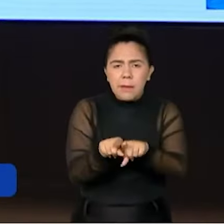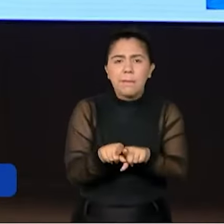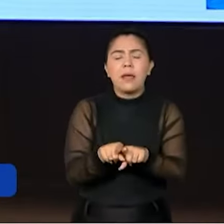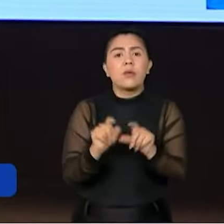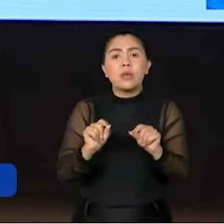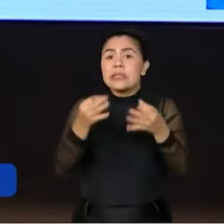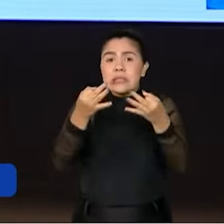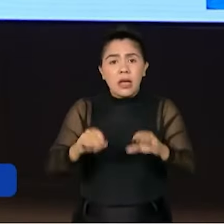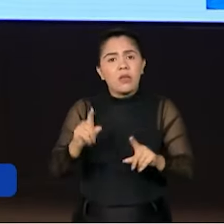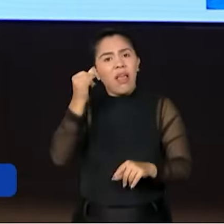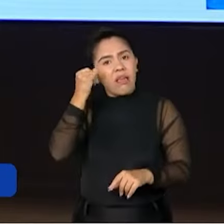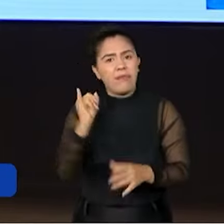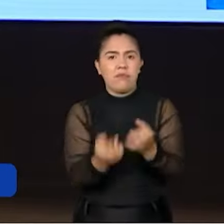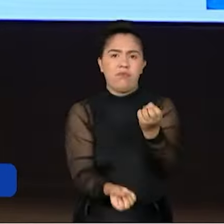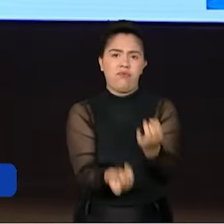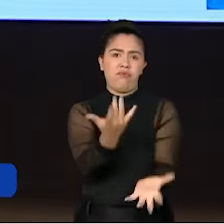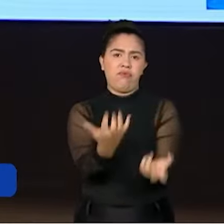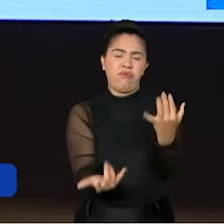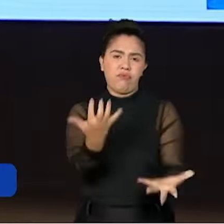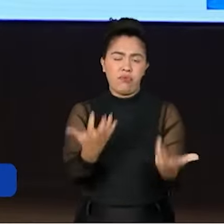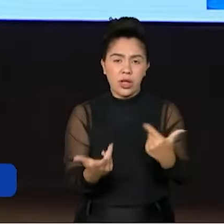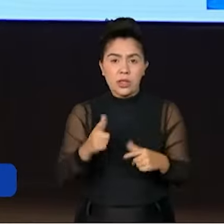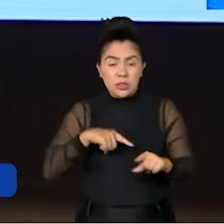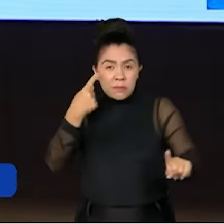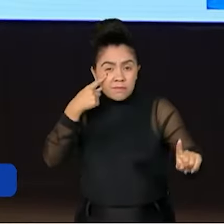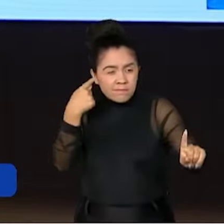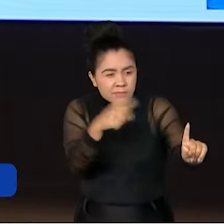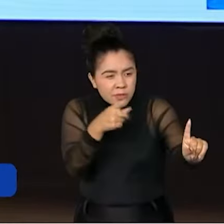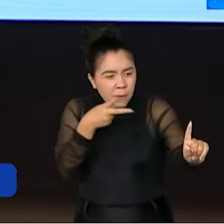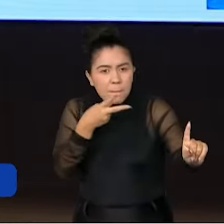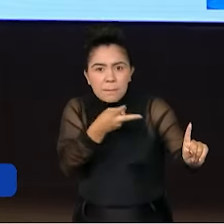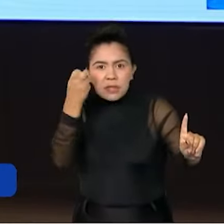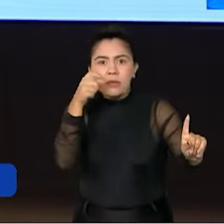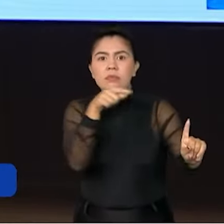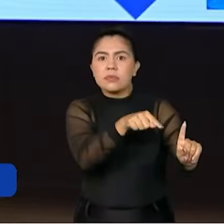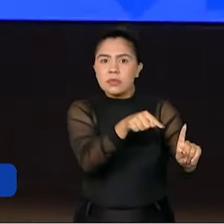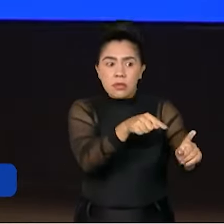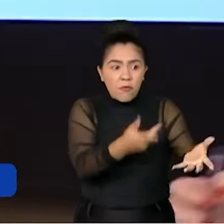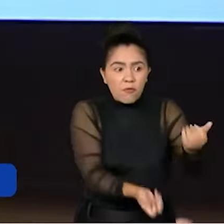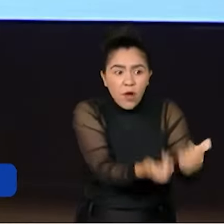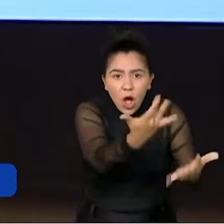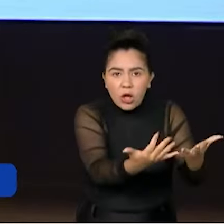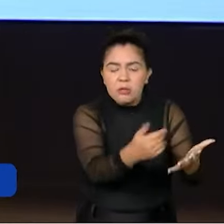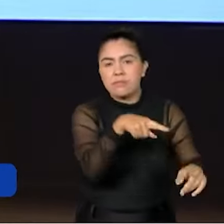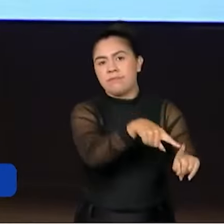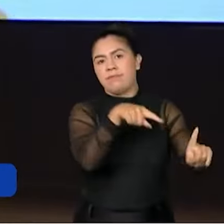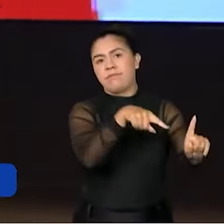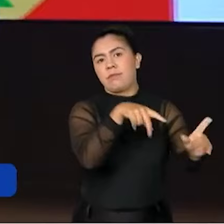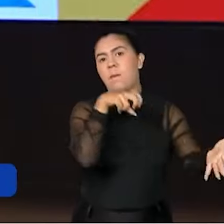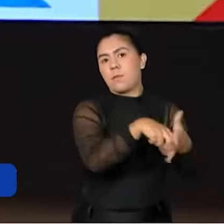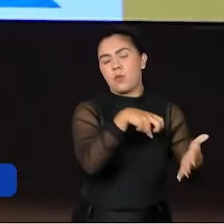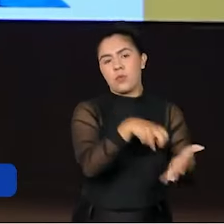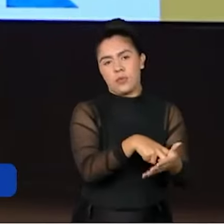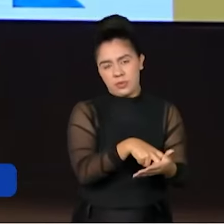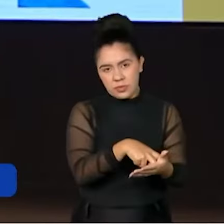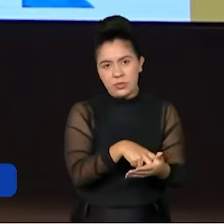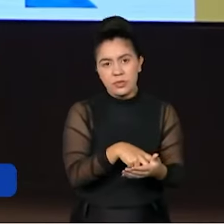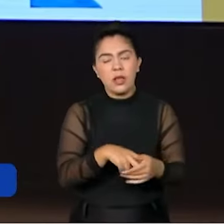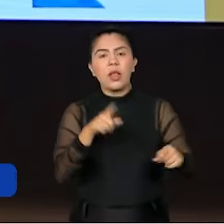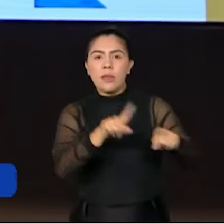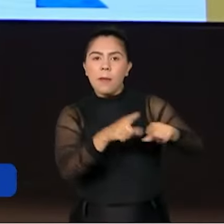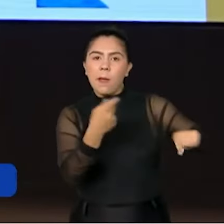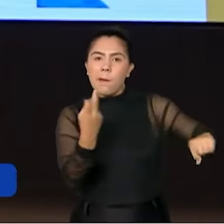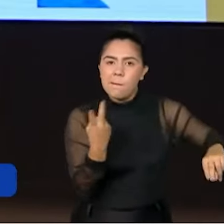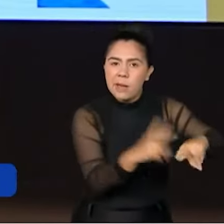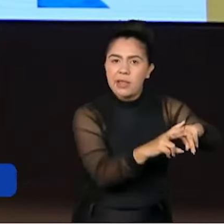fogo. E os que forem pegos ateando fogo, que sejam punidos. Isso que você diz, prender os culpados,